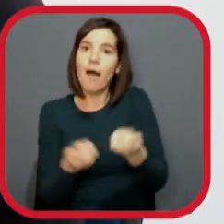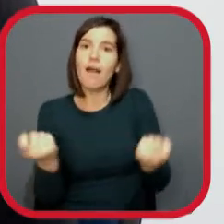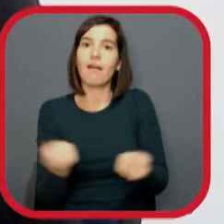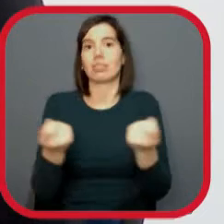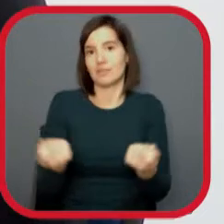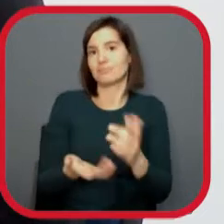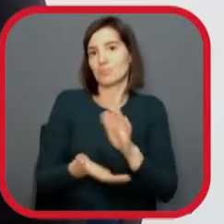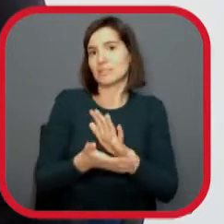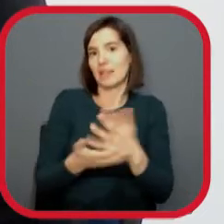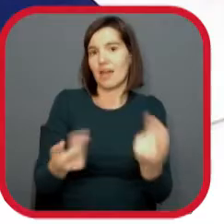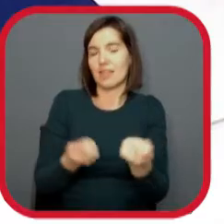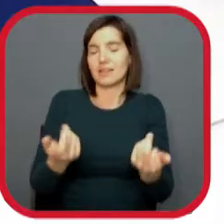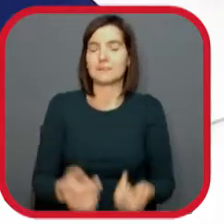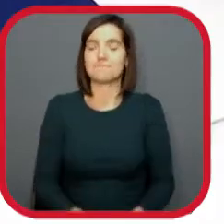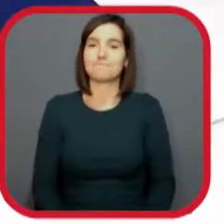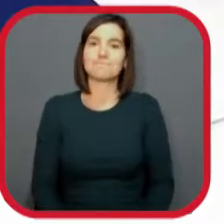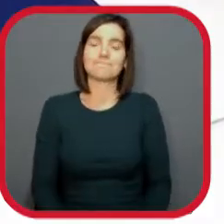comunicação, marketing e publicidade.